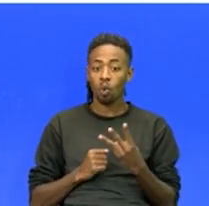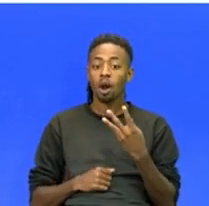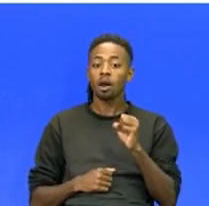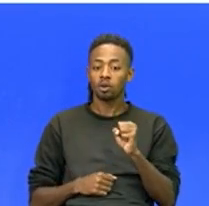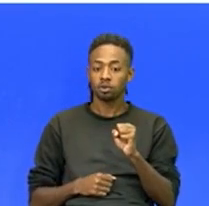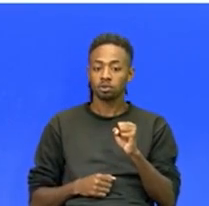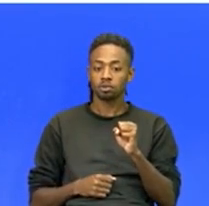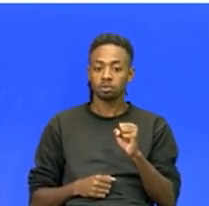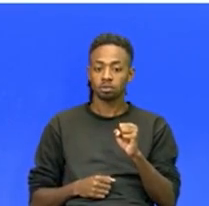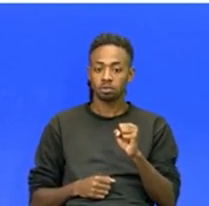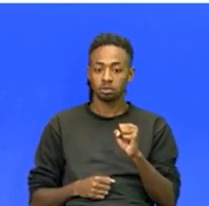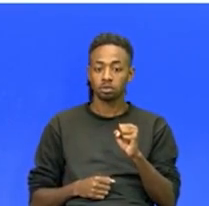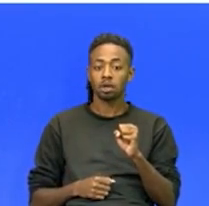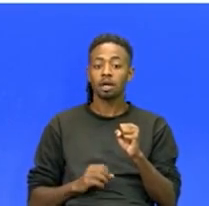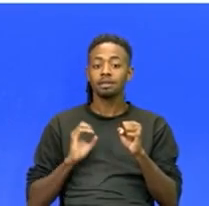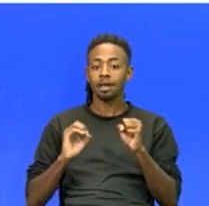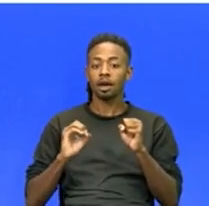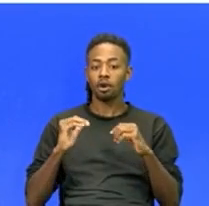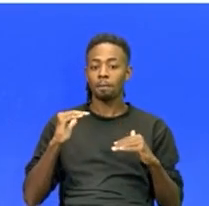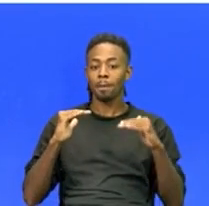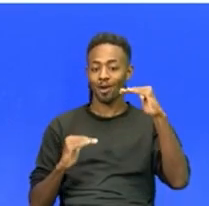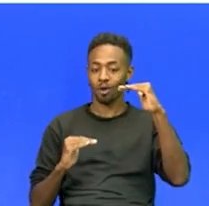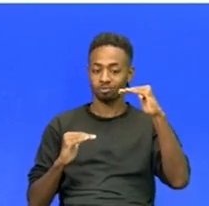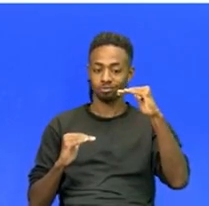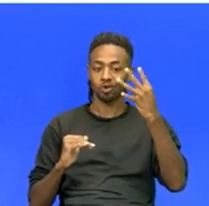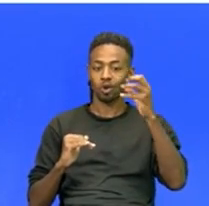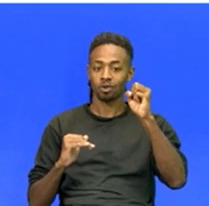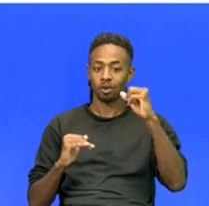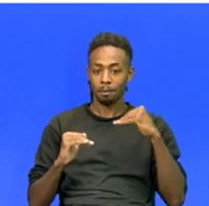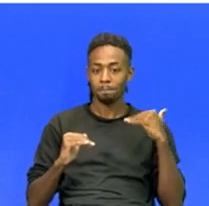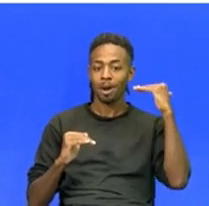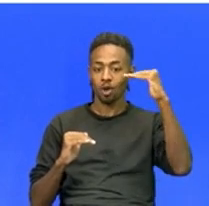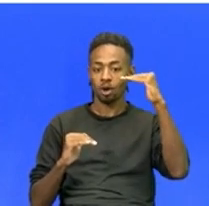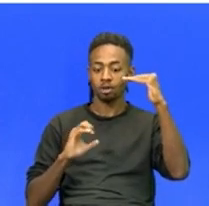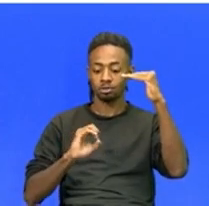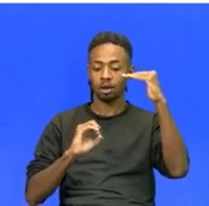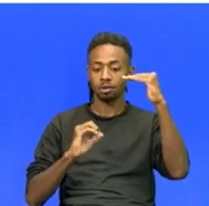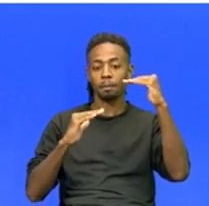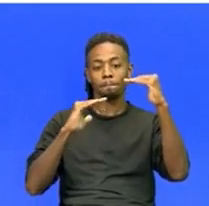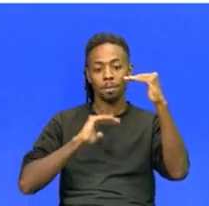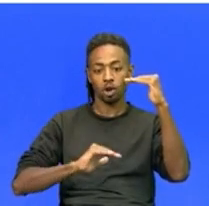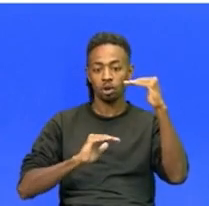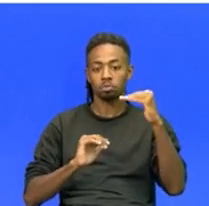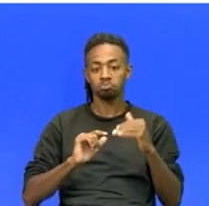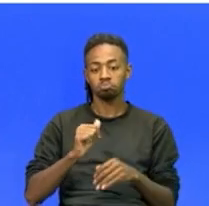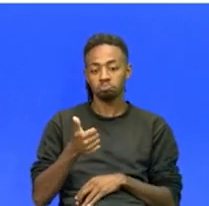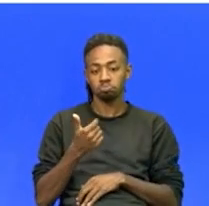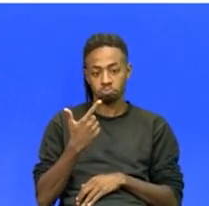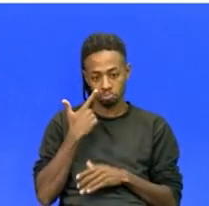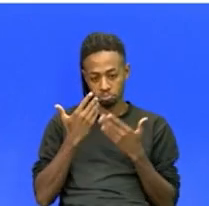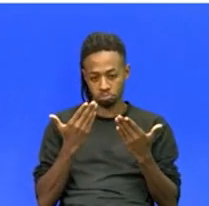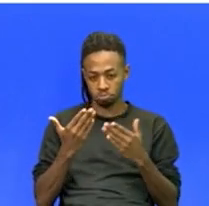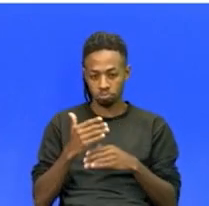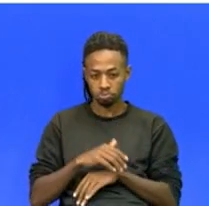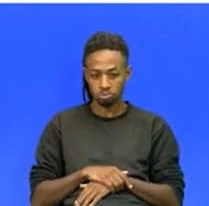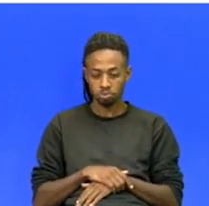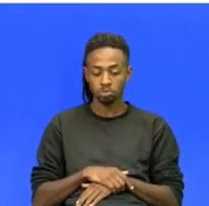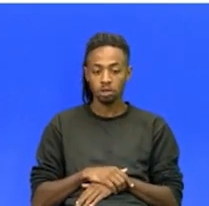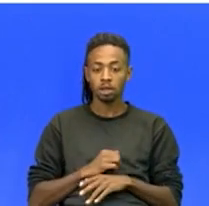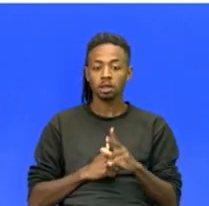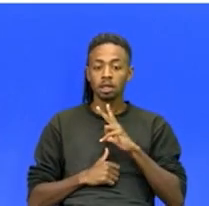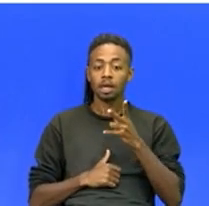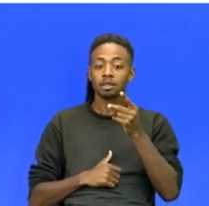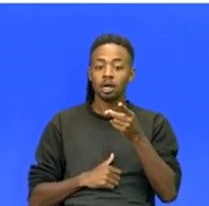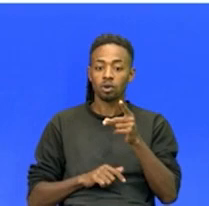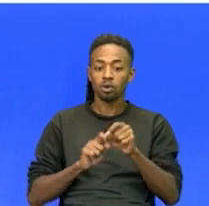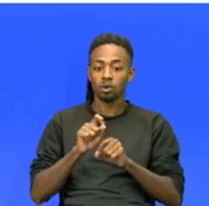48. 48 é maior que 0. Sendo assim, o delta maior que 0, a gente vai ter a derivada segunda